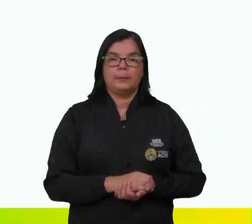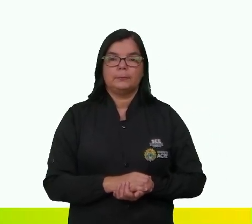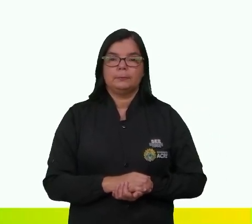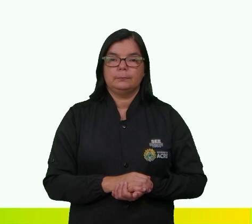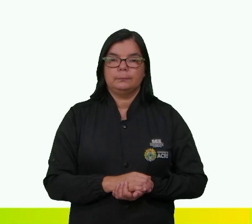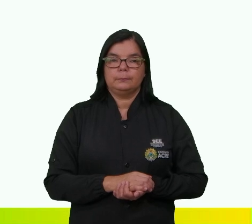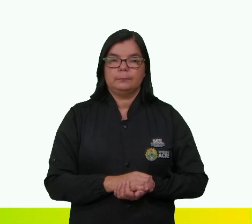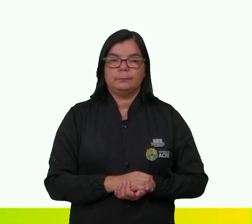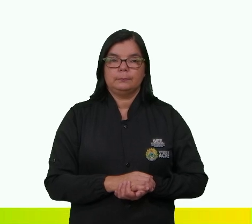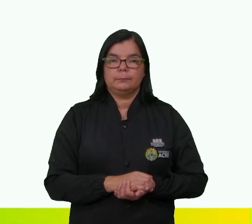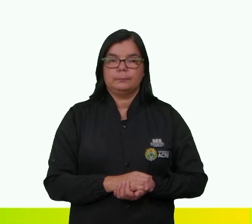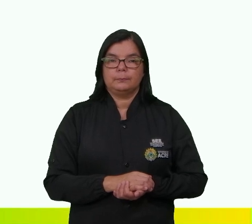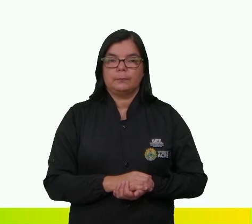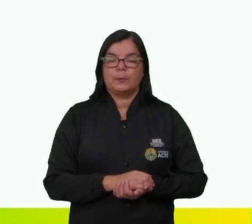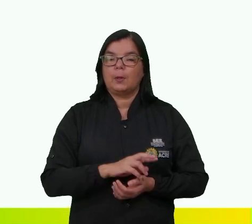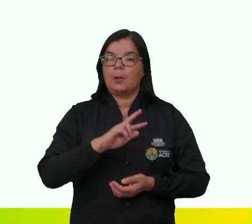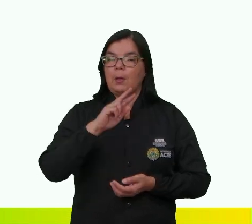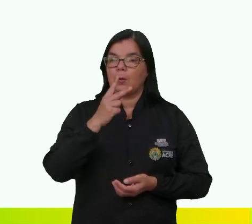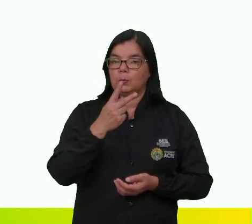A altura